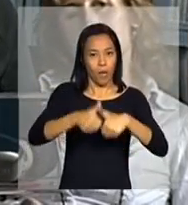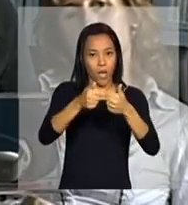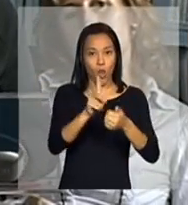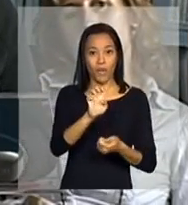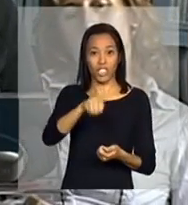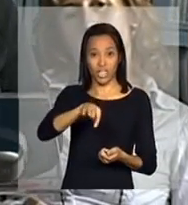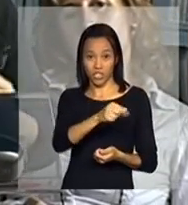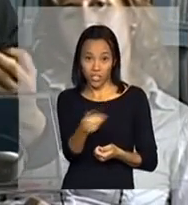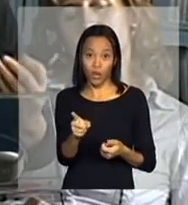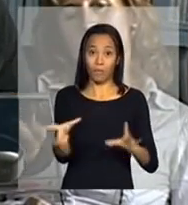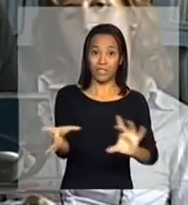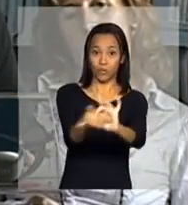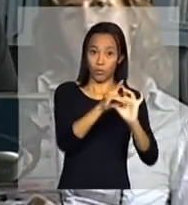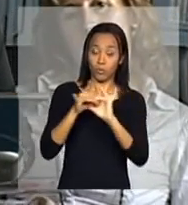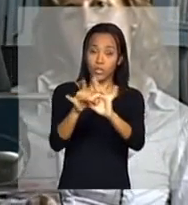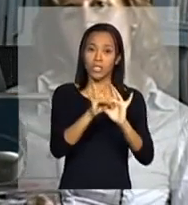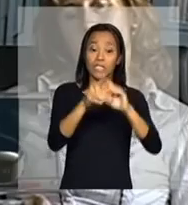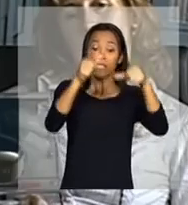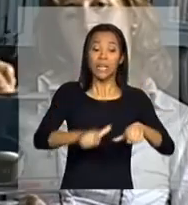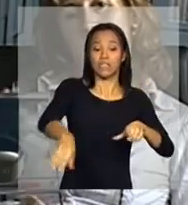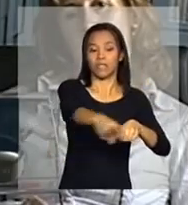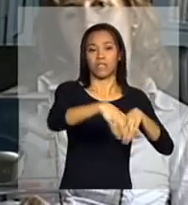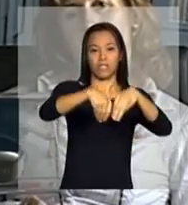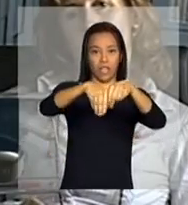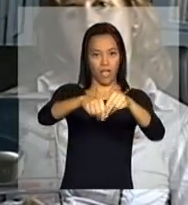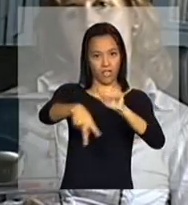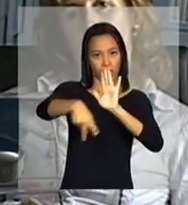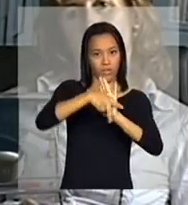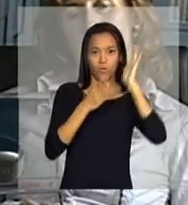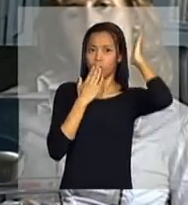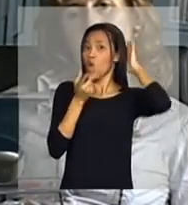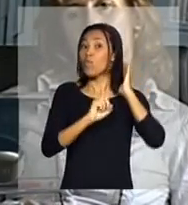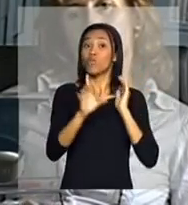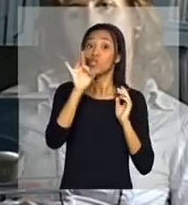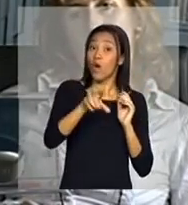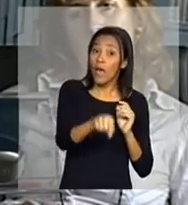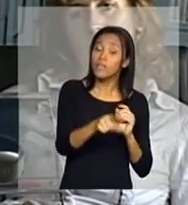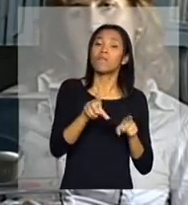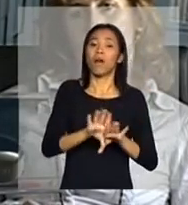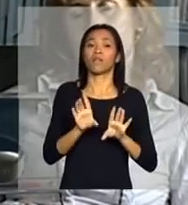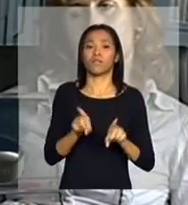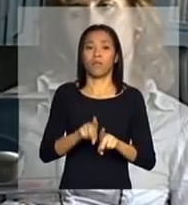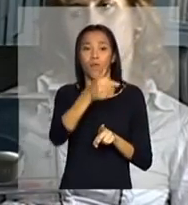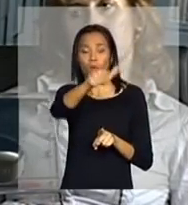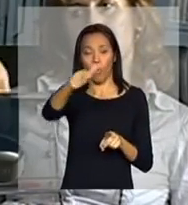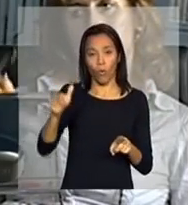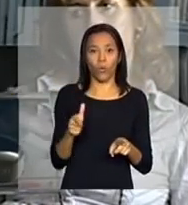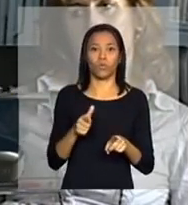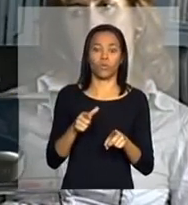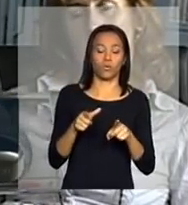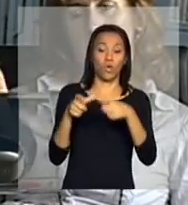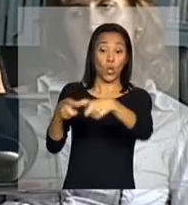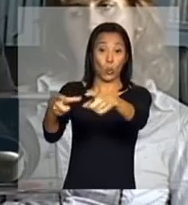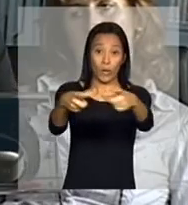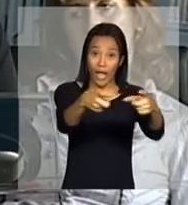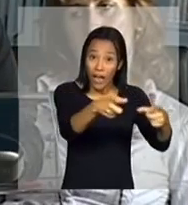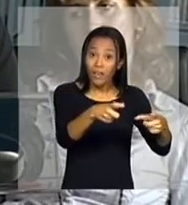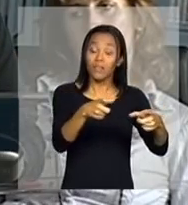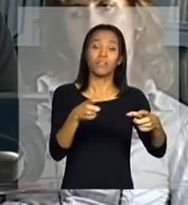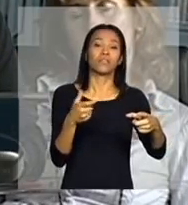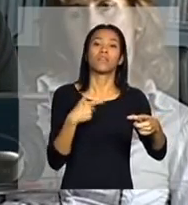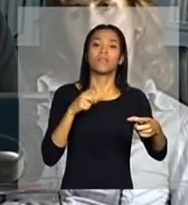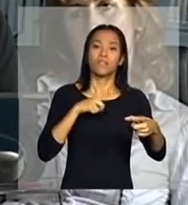áreas indígenas, não só as áreas que não estão junto com as unidades de conservação, mas também as áreas que estão nas áreas de influência ou que